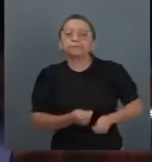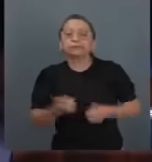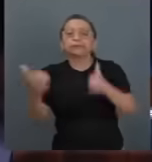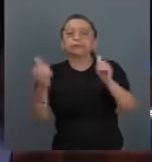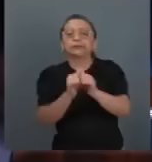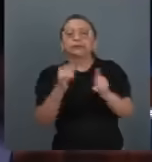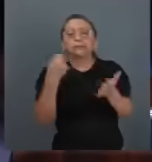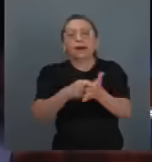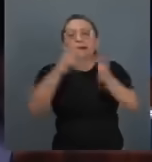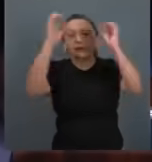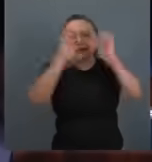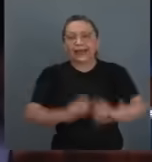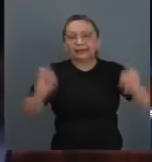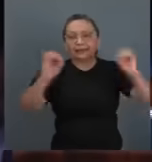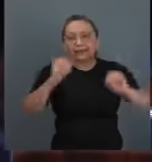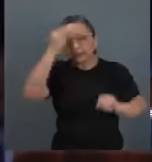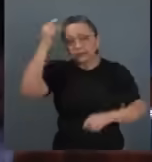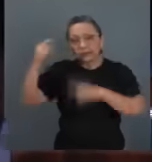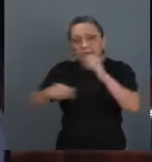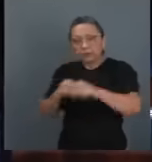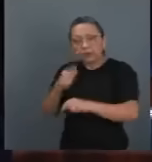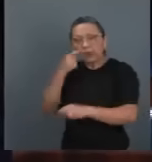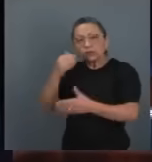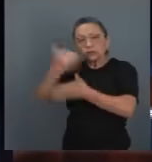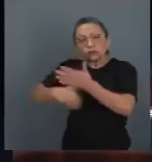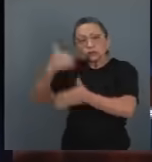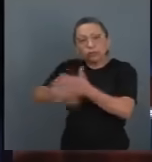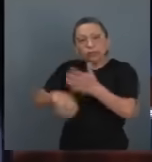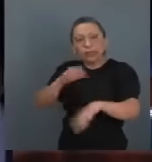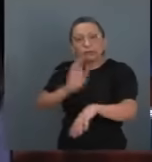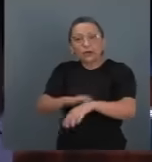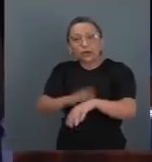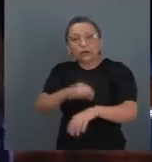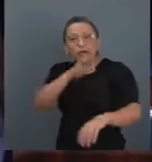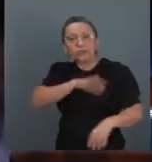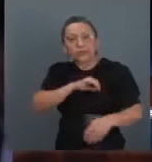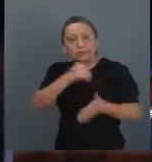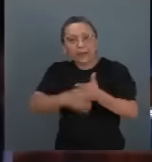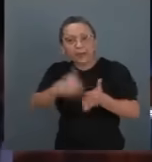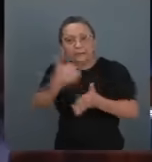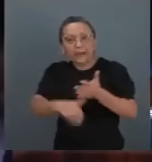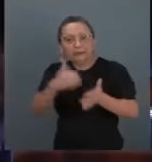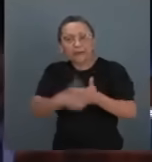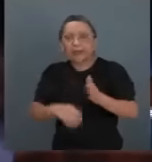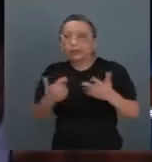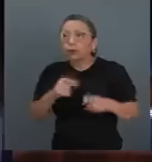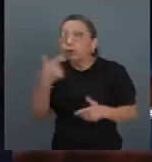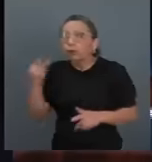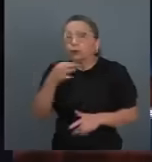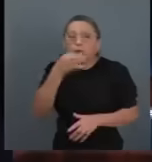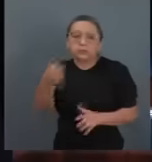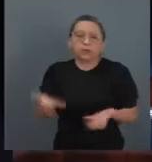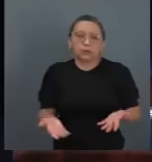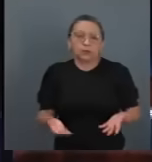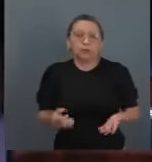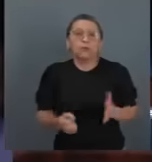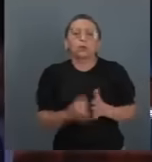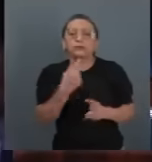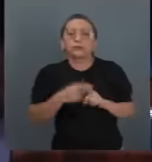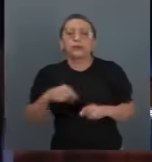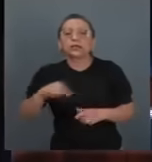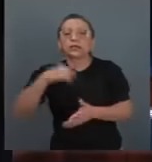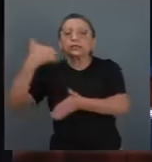pagam nada. O trabalhador é descontado em folha. É descontado em folha, ele não tem alternativa. E, muitas vezes, aquele que